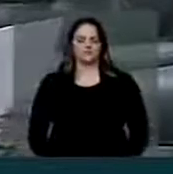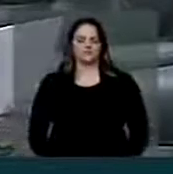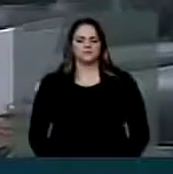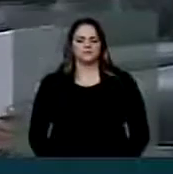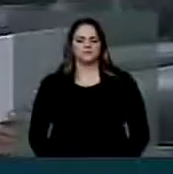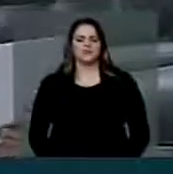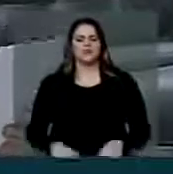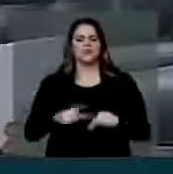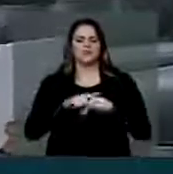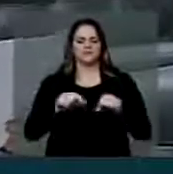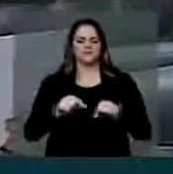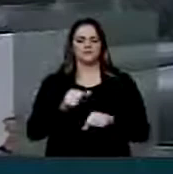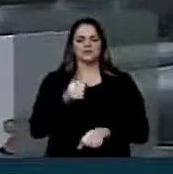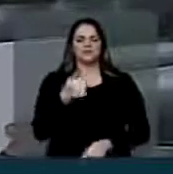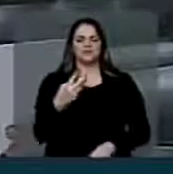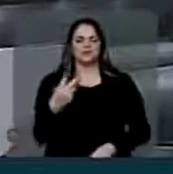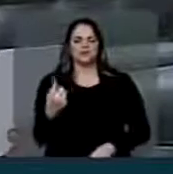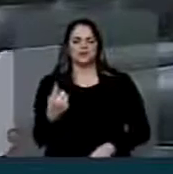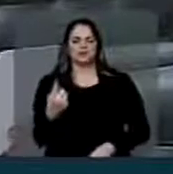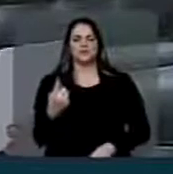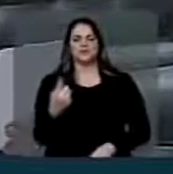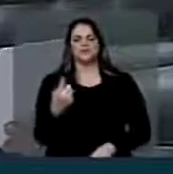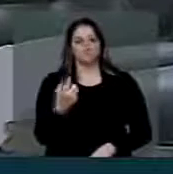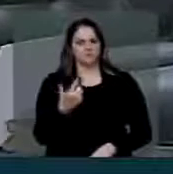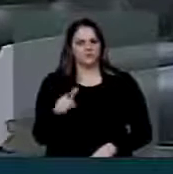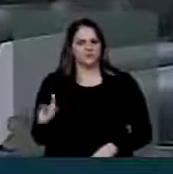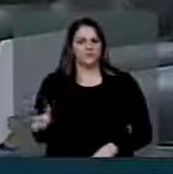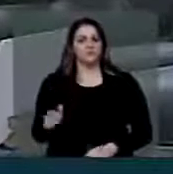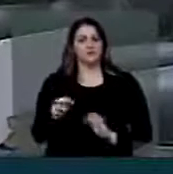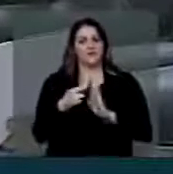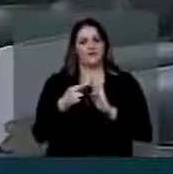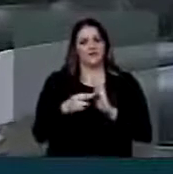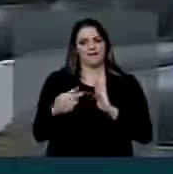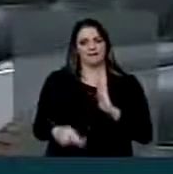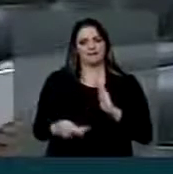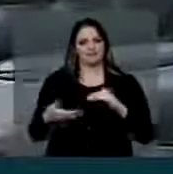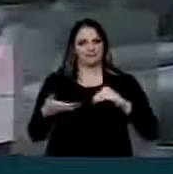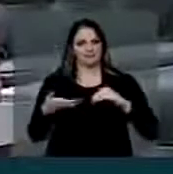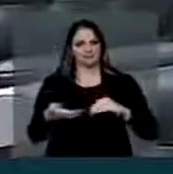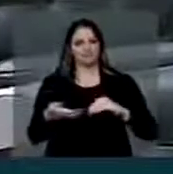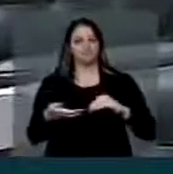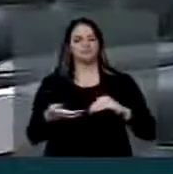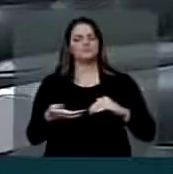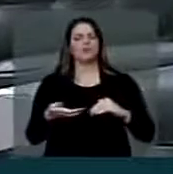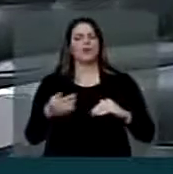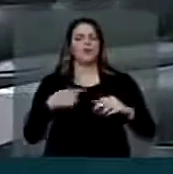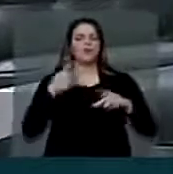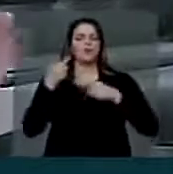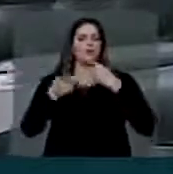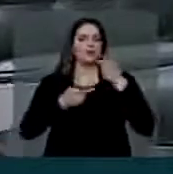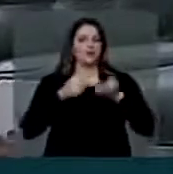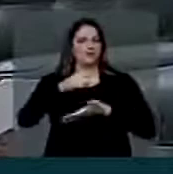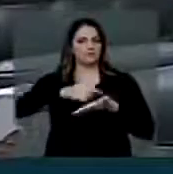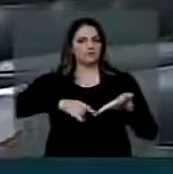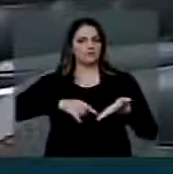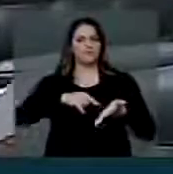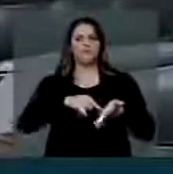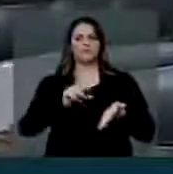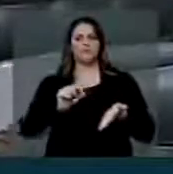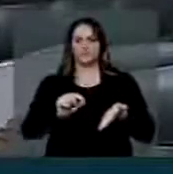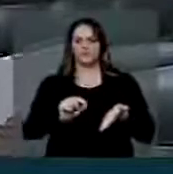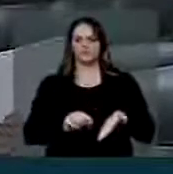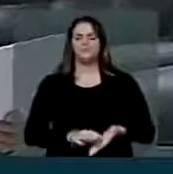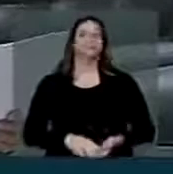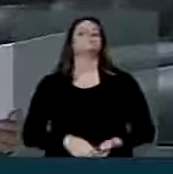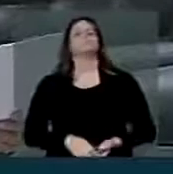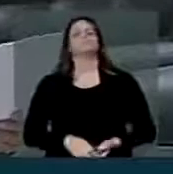nos artigos 131 e seguintes do Regimento Comum do Congresso Nacional, formulo a presente questão de ordem.